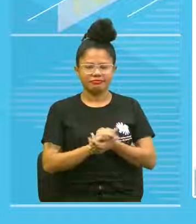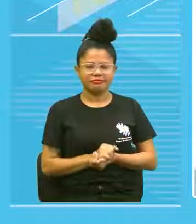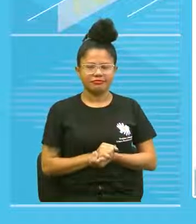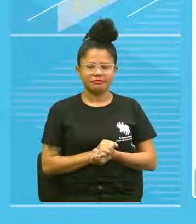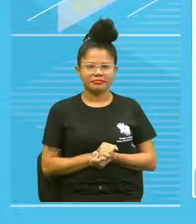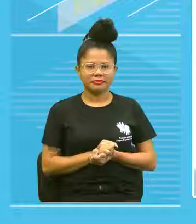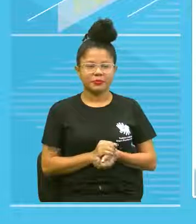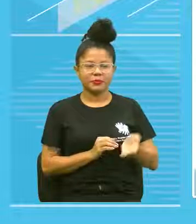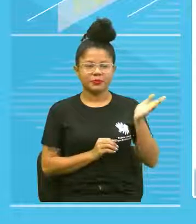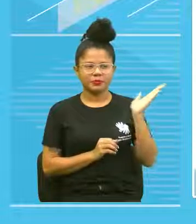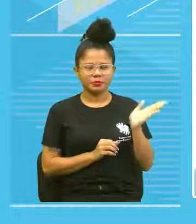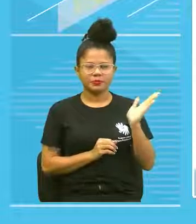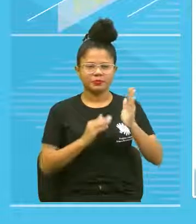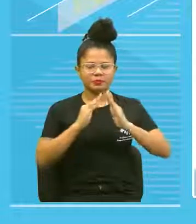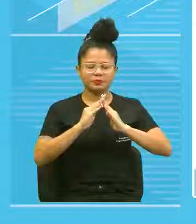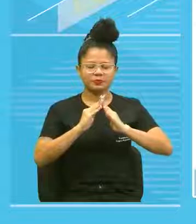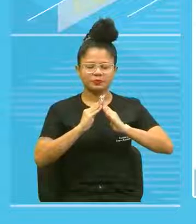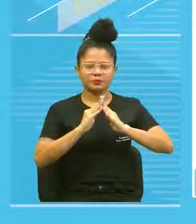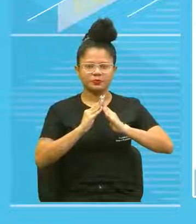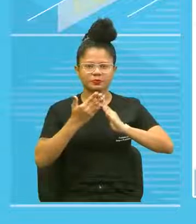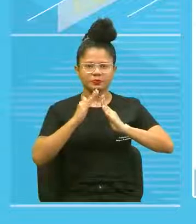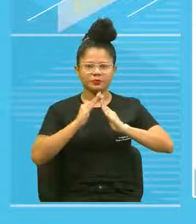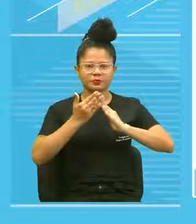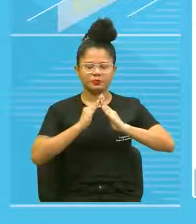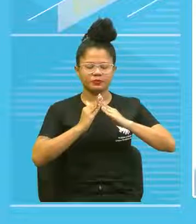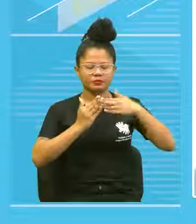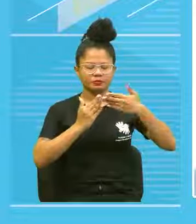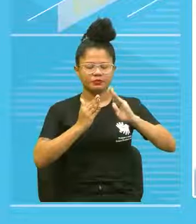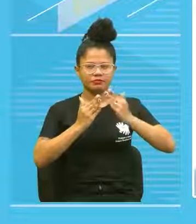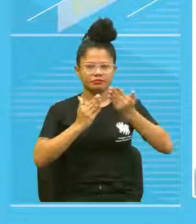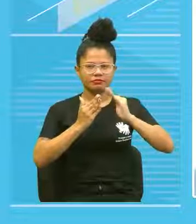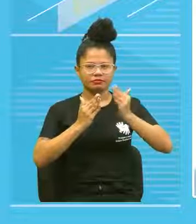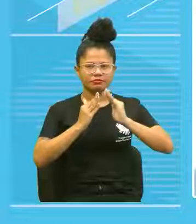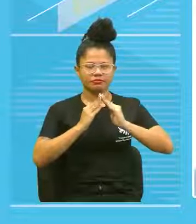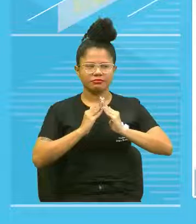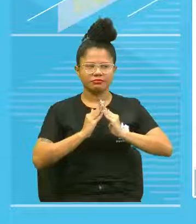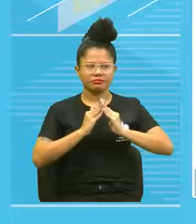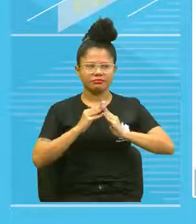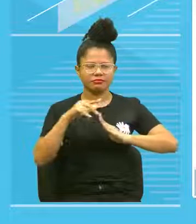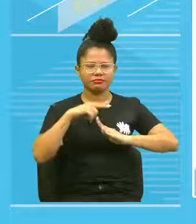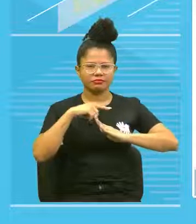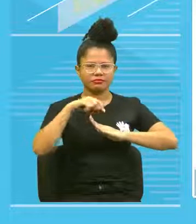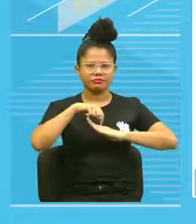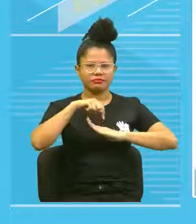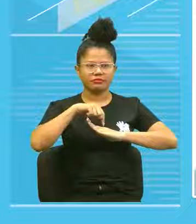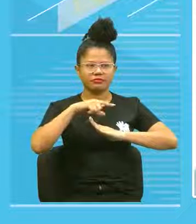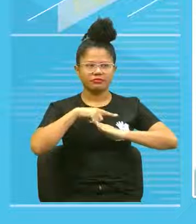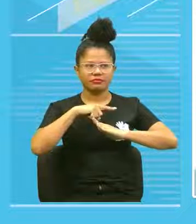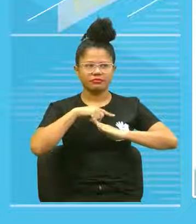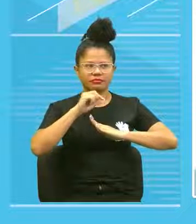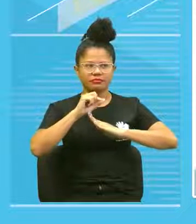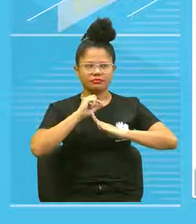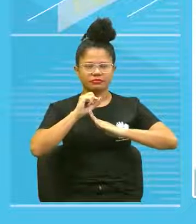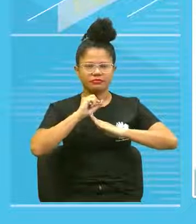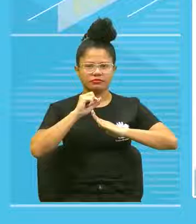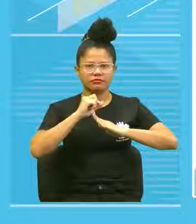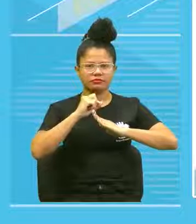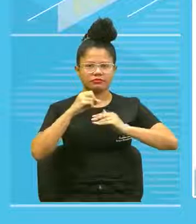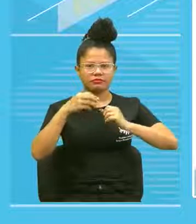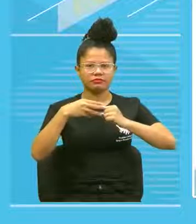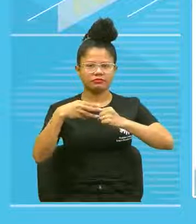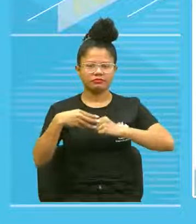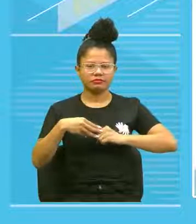e esses espelhos e estão cheios de células